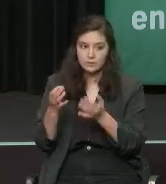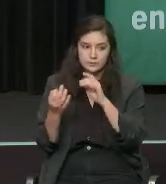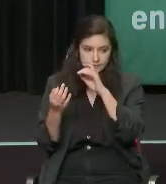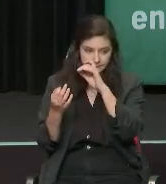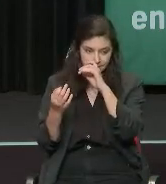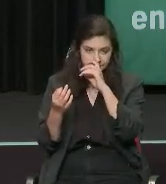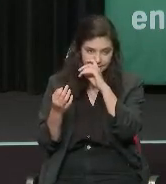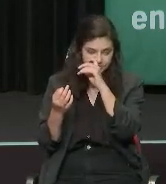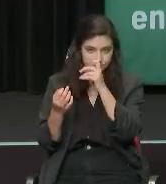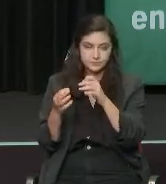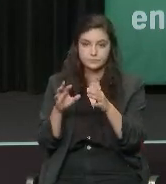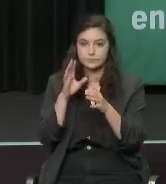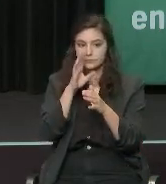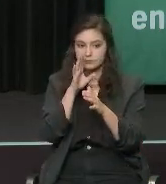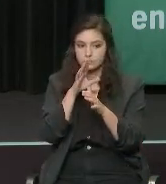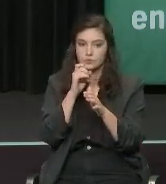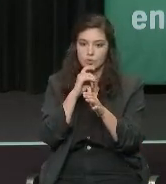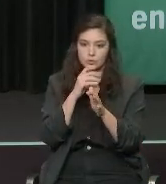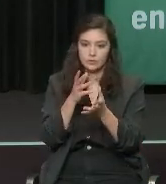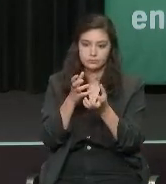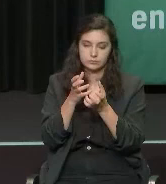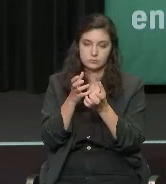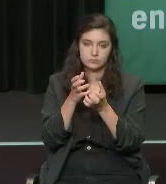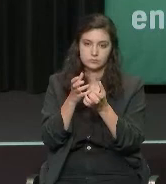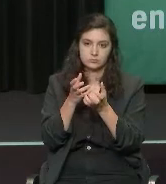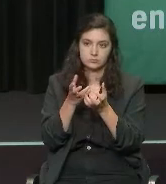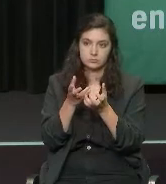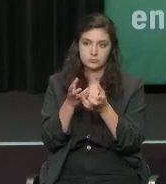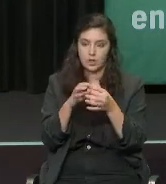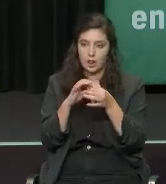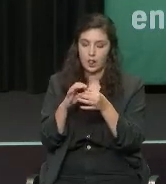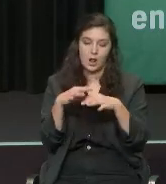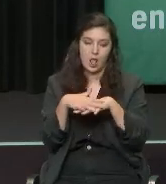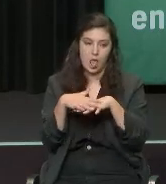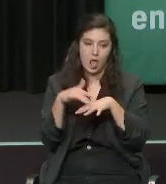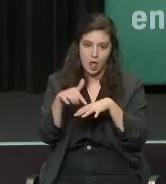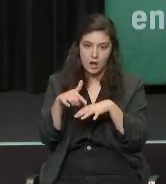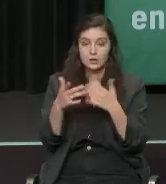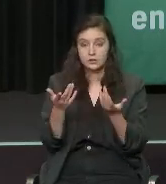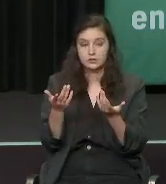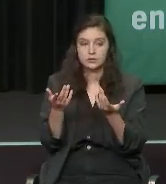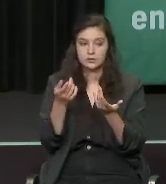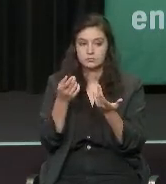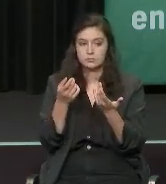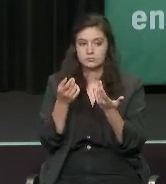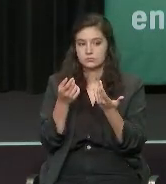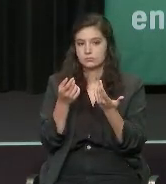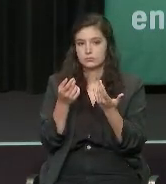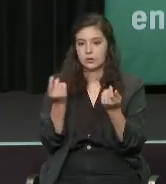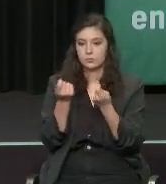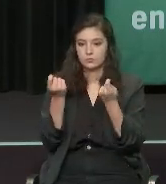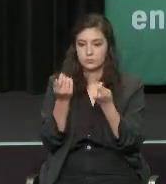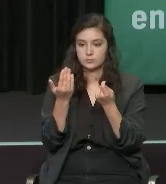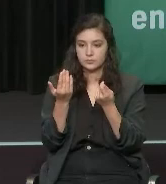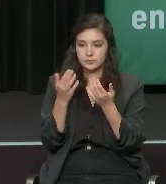muito melhores probabilidades de obter integrado naquela rede, e perdemos oportunidades de promover